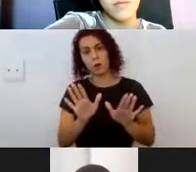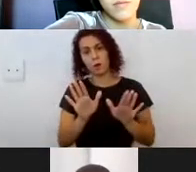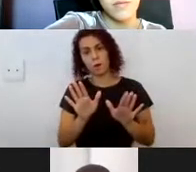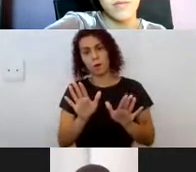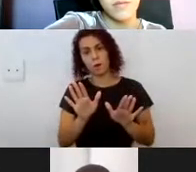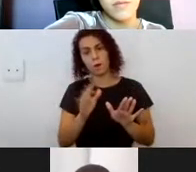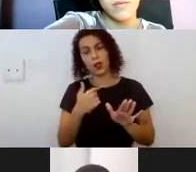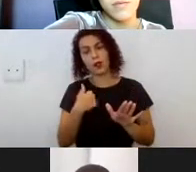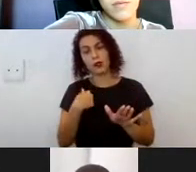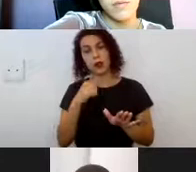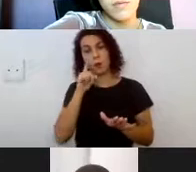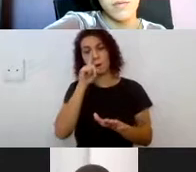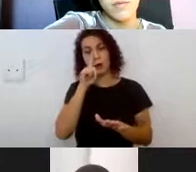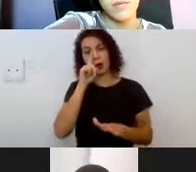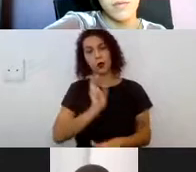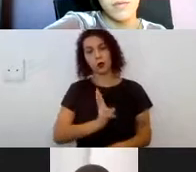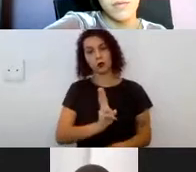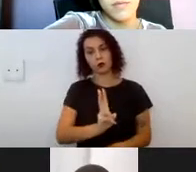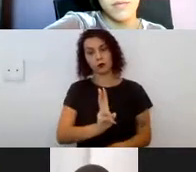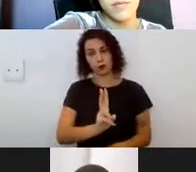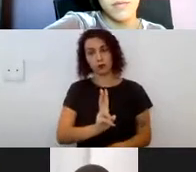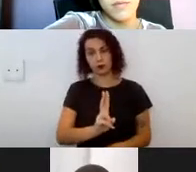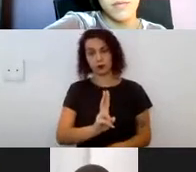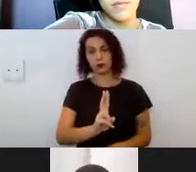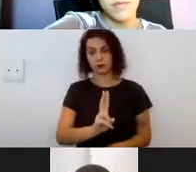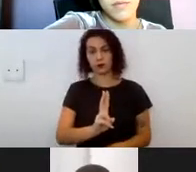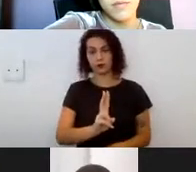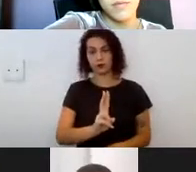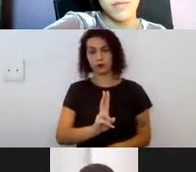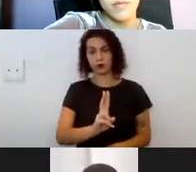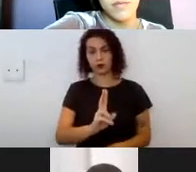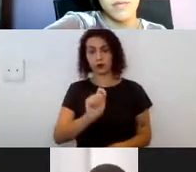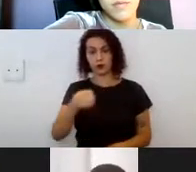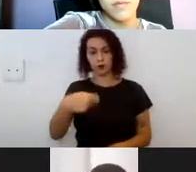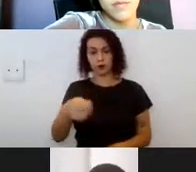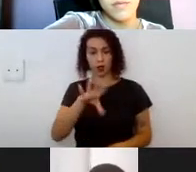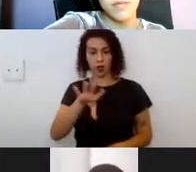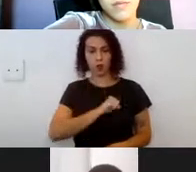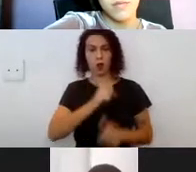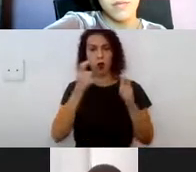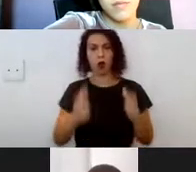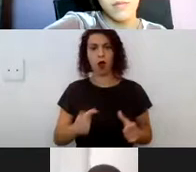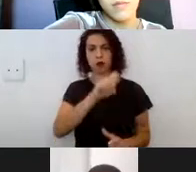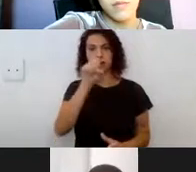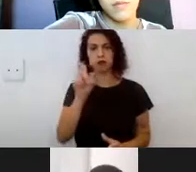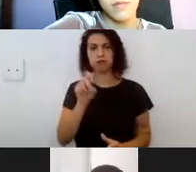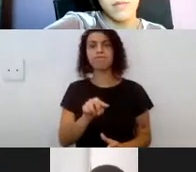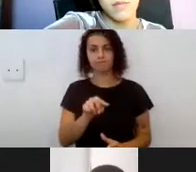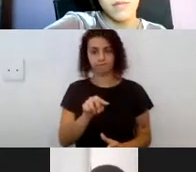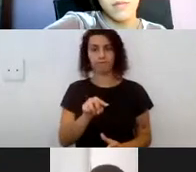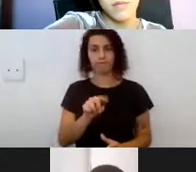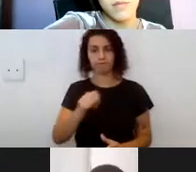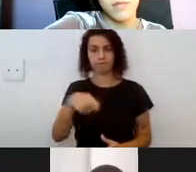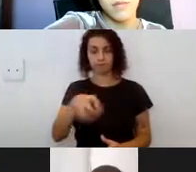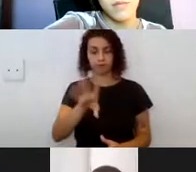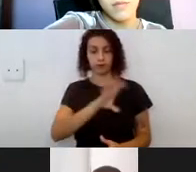estou no lugar do perigo tá Oi e a palavra amor cadê e a palavra amor cadê ela